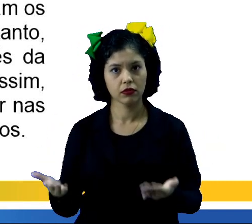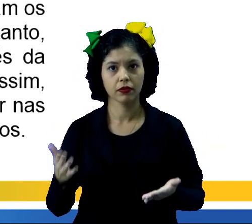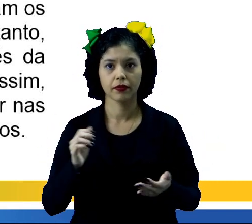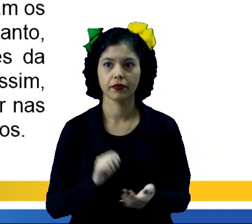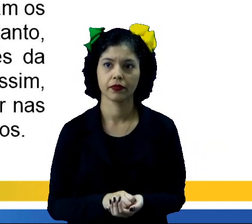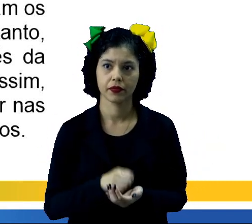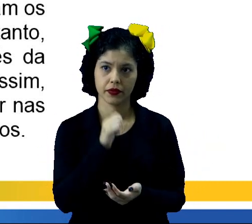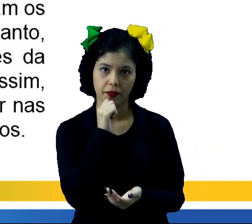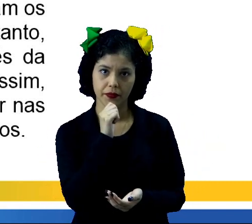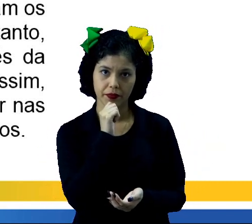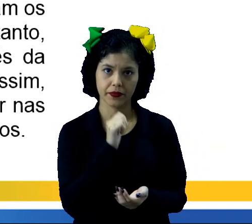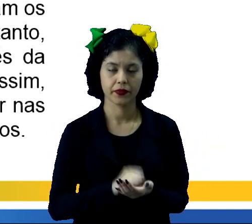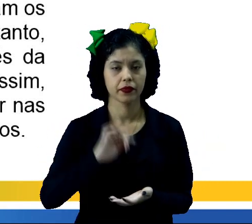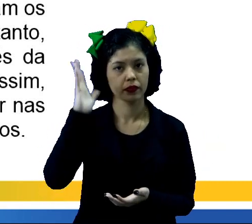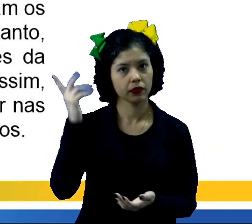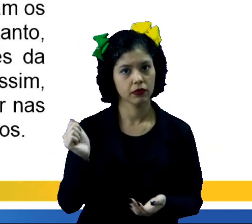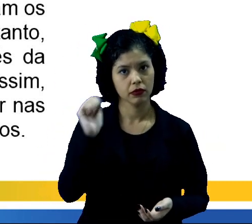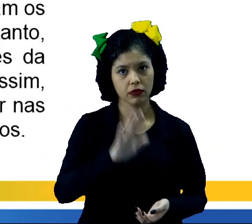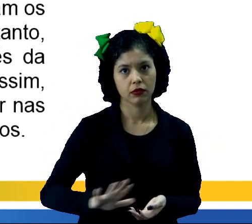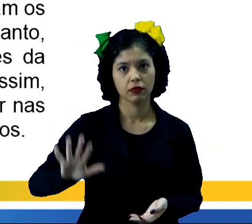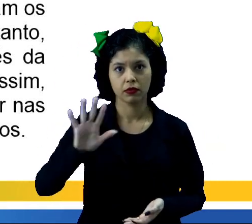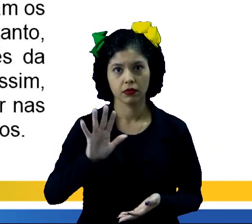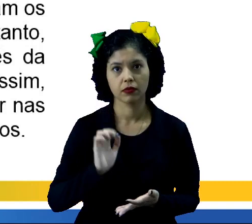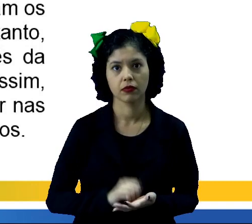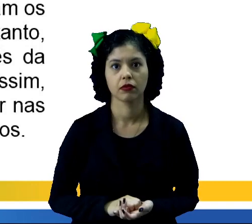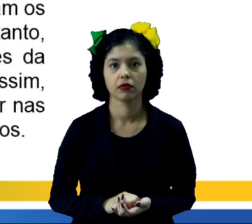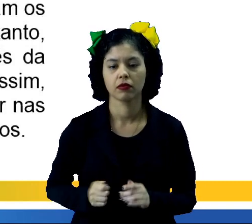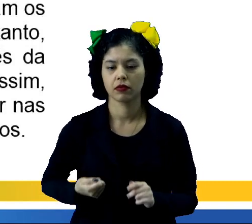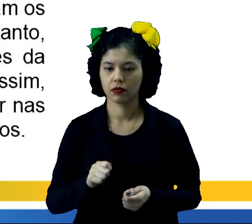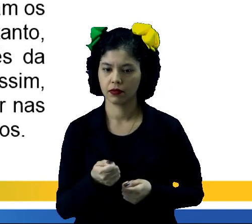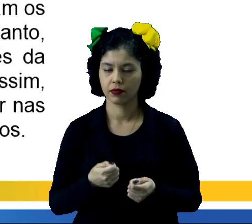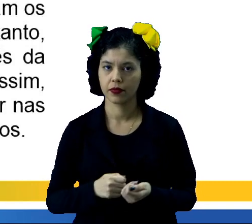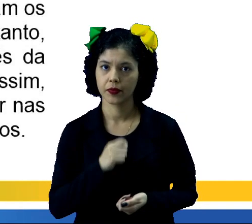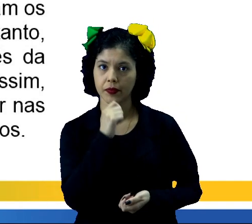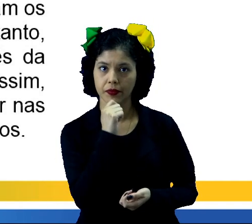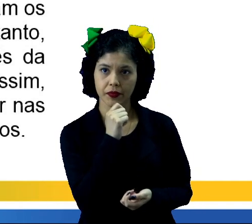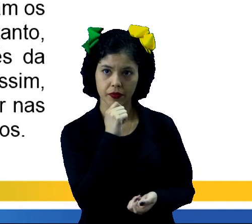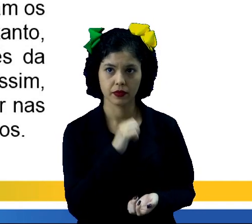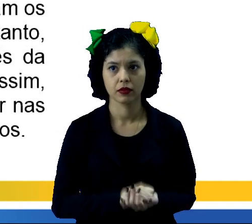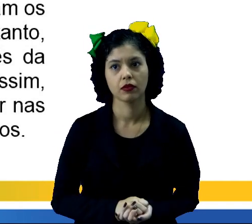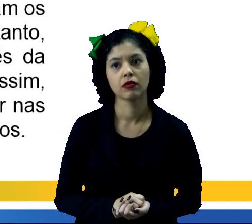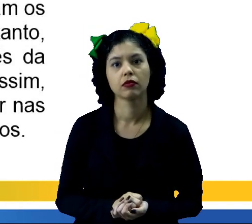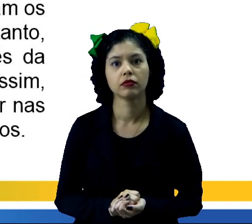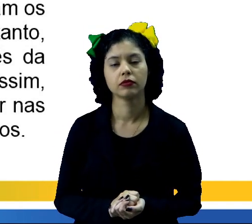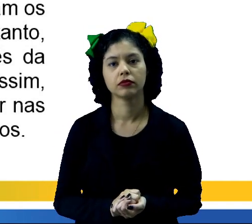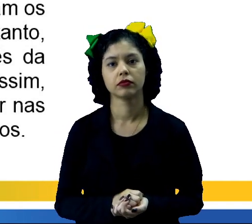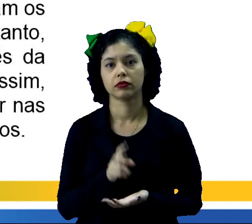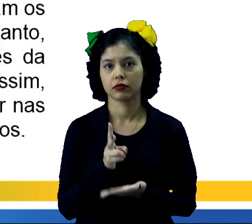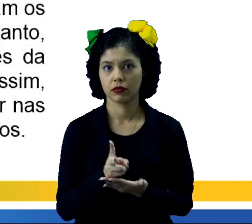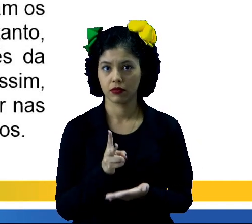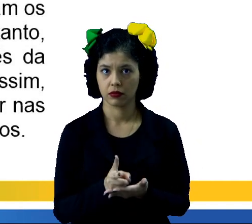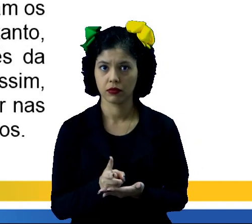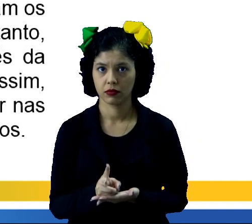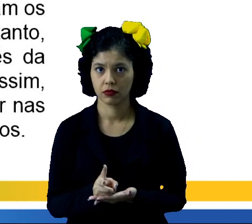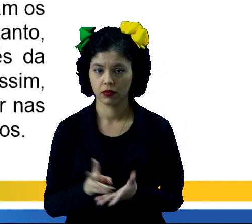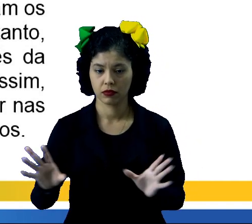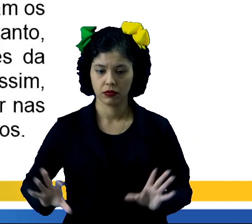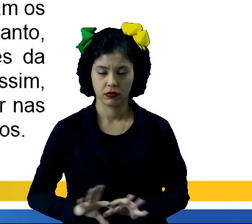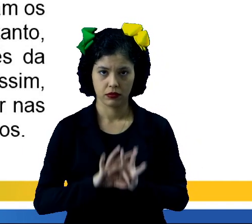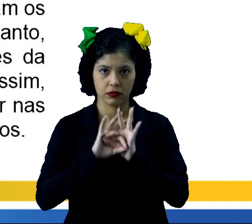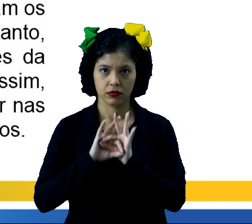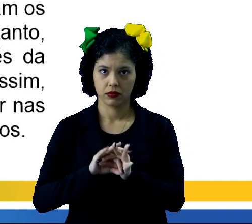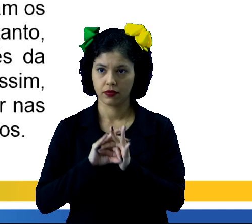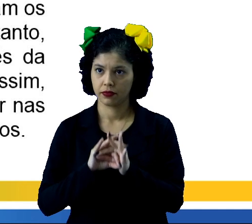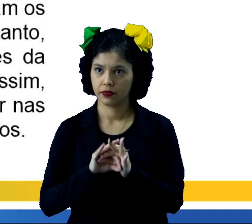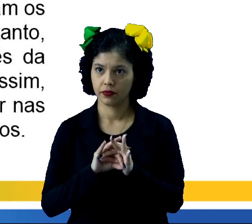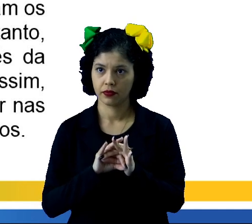os asiáticos e africanos tinham que ser dominados, né? Sendo assim, estariam esses sempre eles sendo assimilados à cultura,